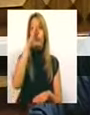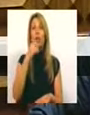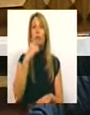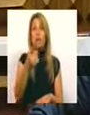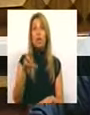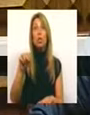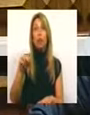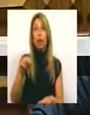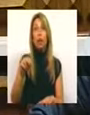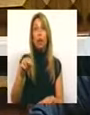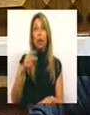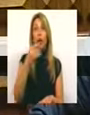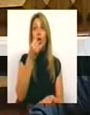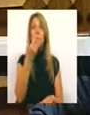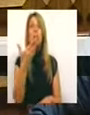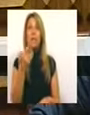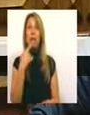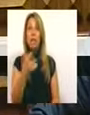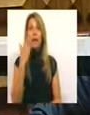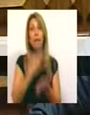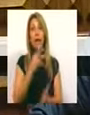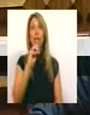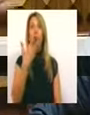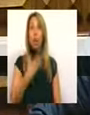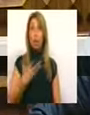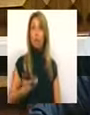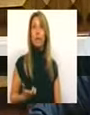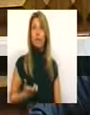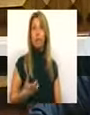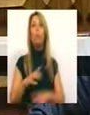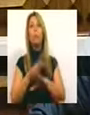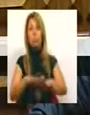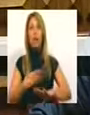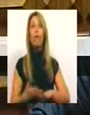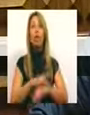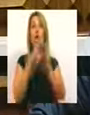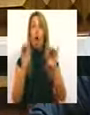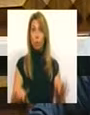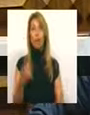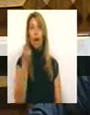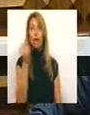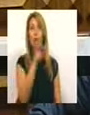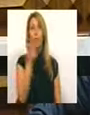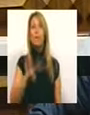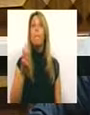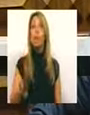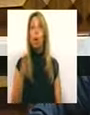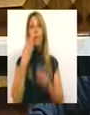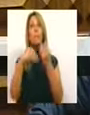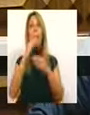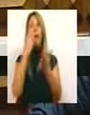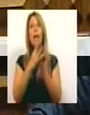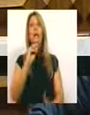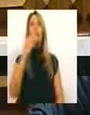2017, que até 31 de dezembro iríamos fazer um reforço nos hospitais em termos de tesouraria de 400 milhões, mais até 31 de dezembro